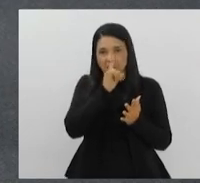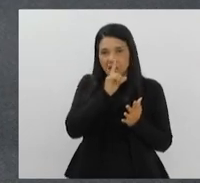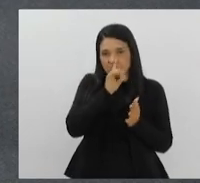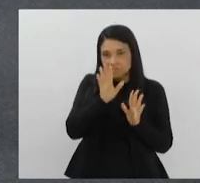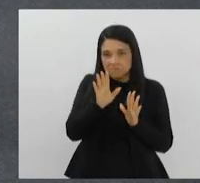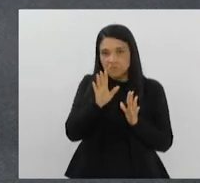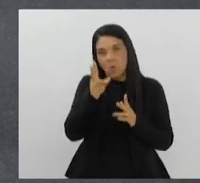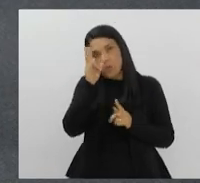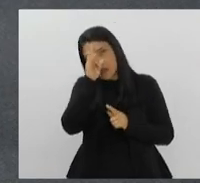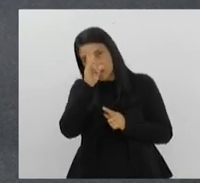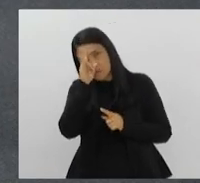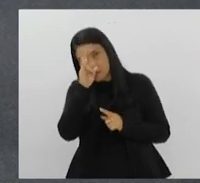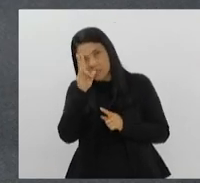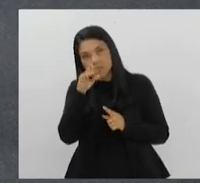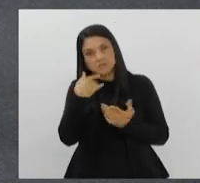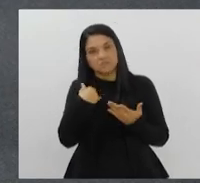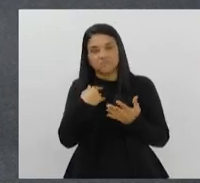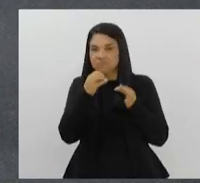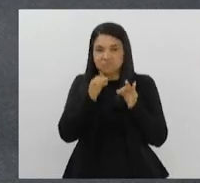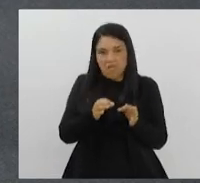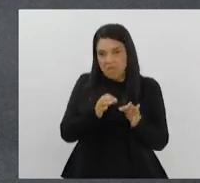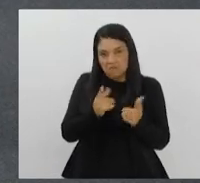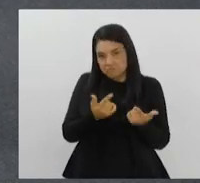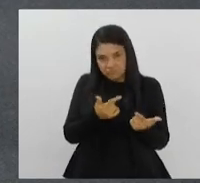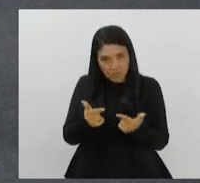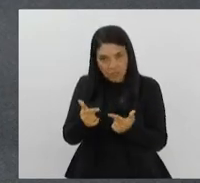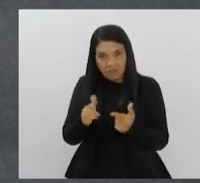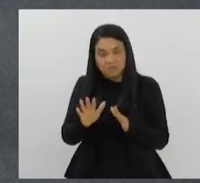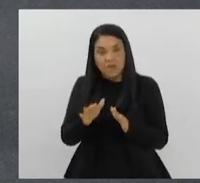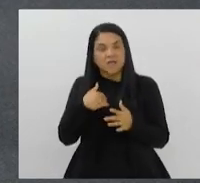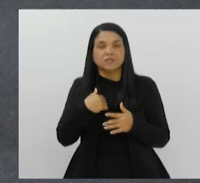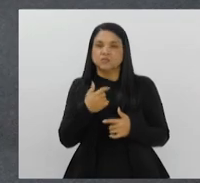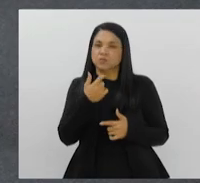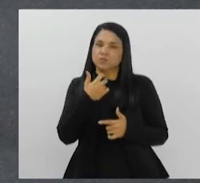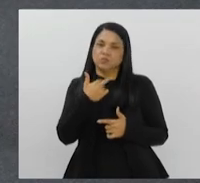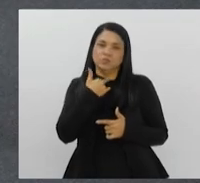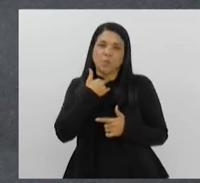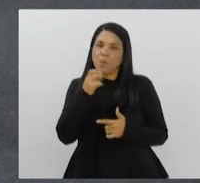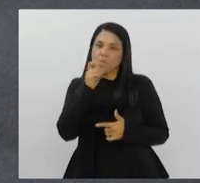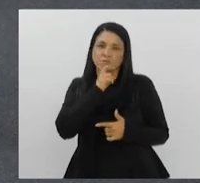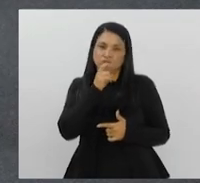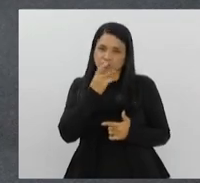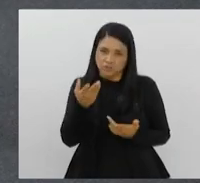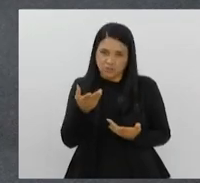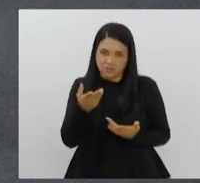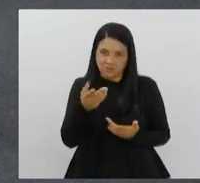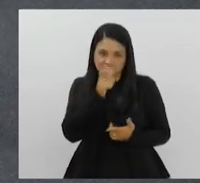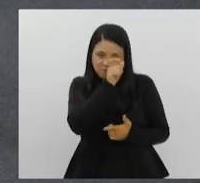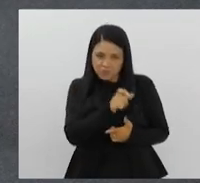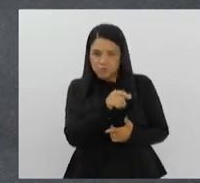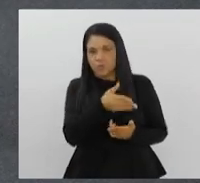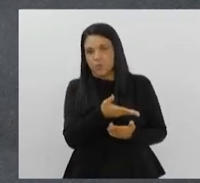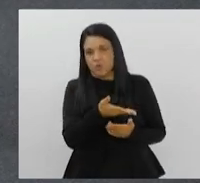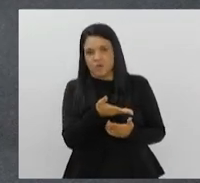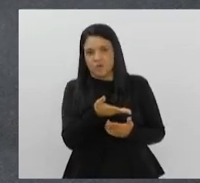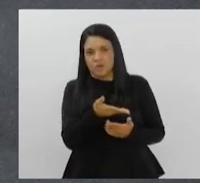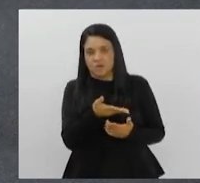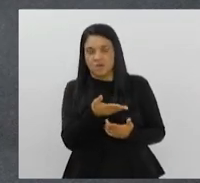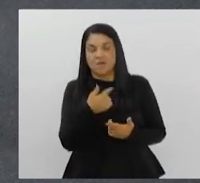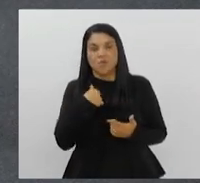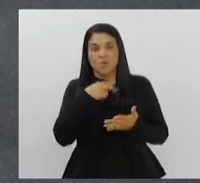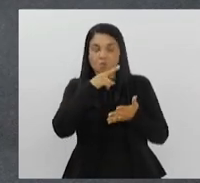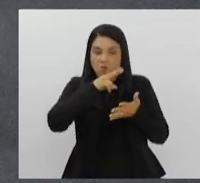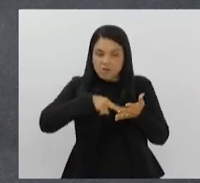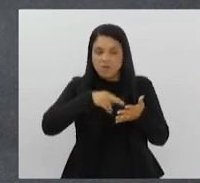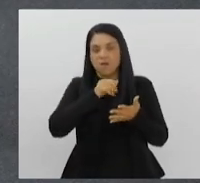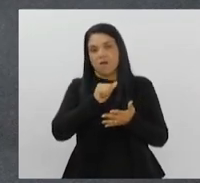uma lembrança, etc., que não esteja correta. Agora, não pode desmentir o outro sem ter certeza. Então, eu fiz questão de ler a ata, só para registrar um